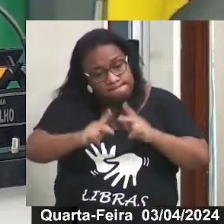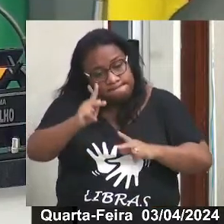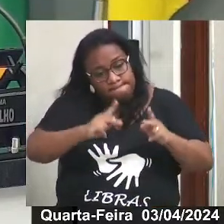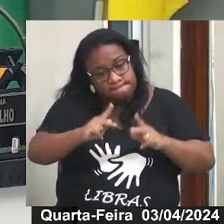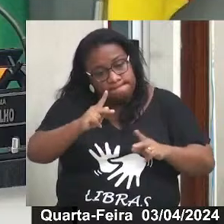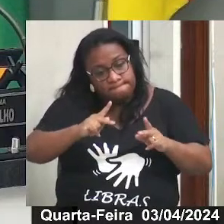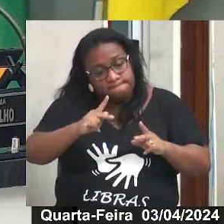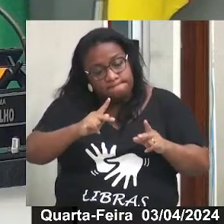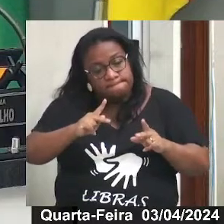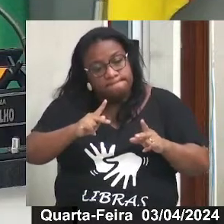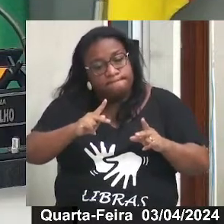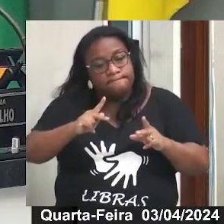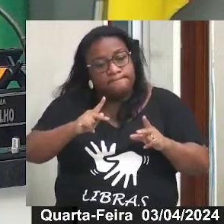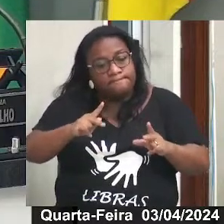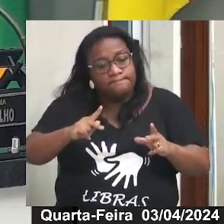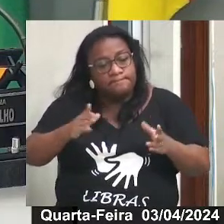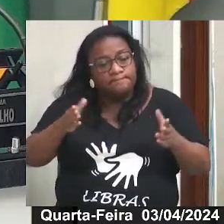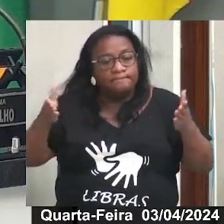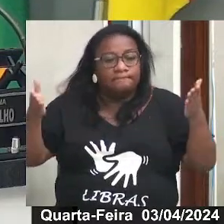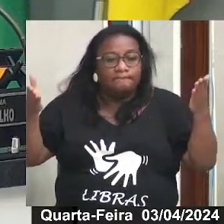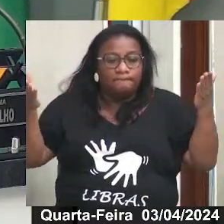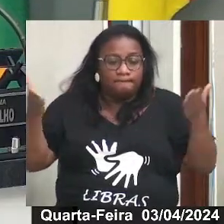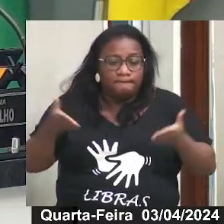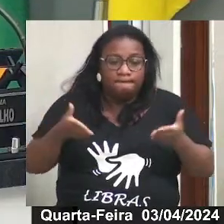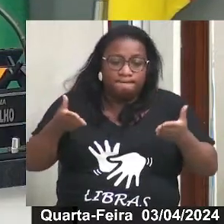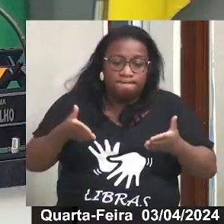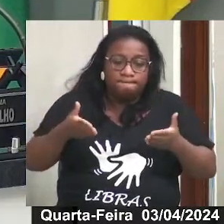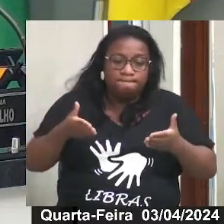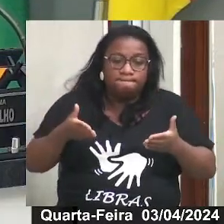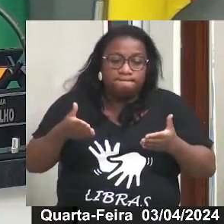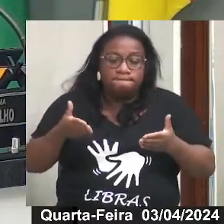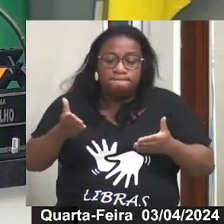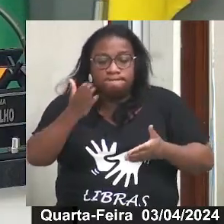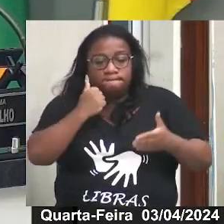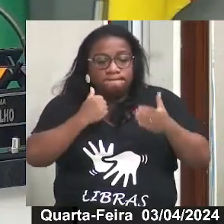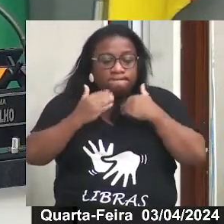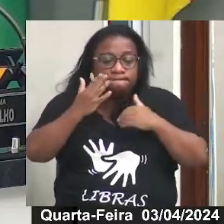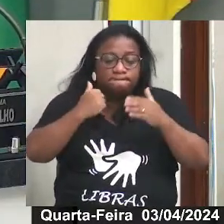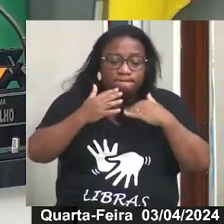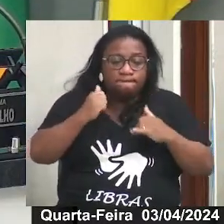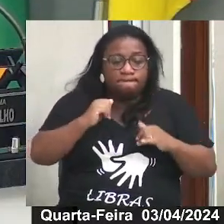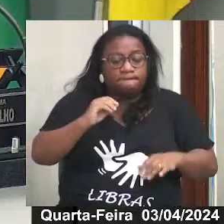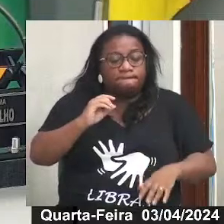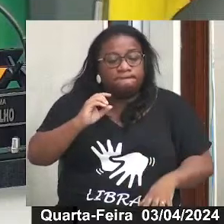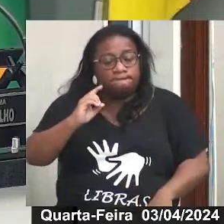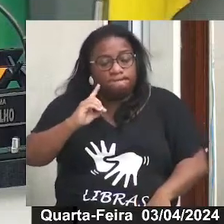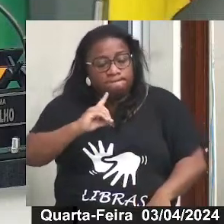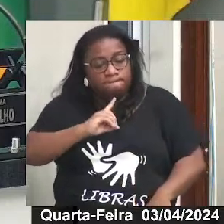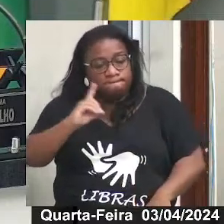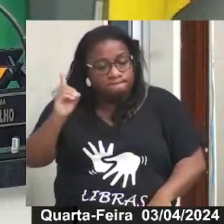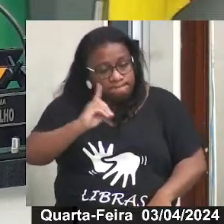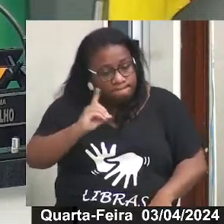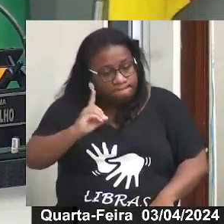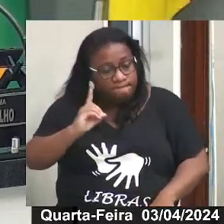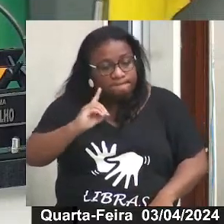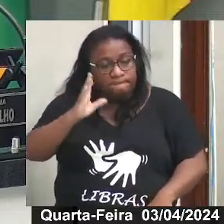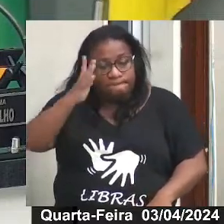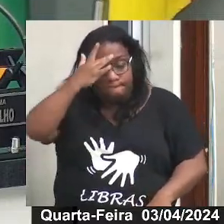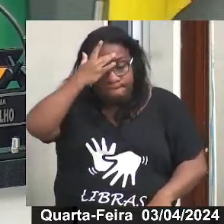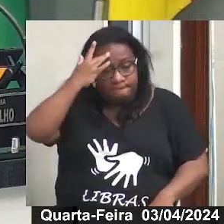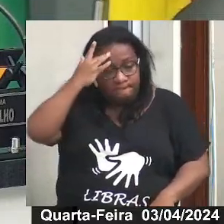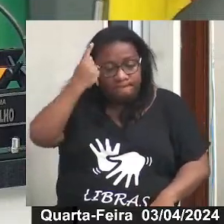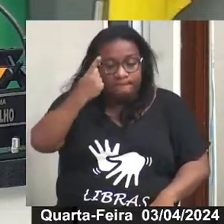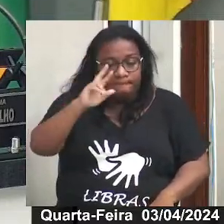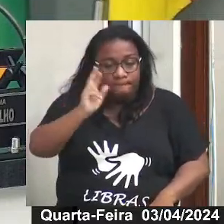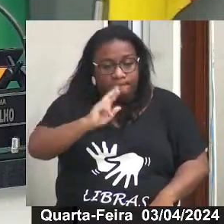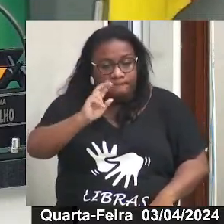quem ganha com isso é a nossa população, que muitas vezes não tem uma alimentação diária. Mas graças a Deus agora pode dizer que tem na nossa